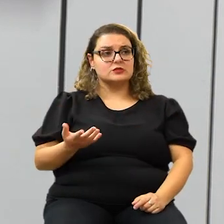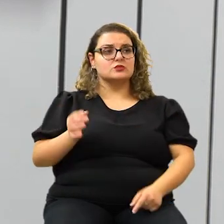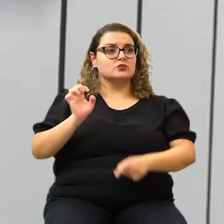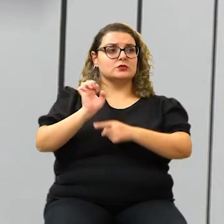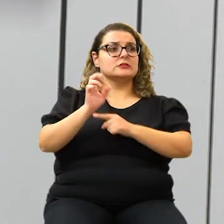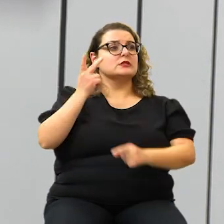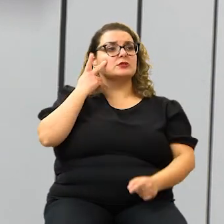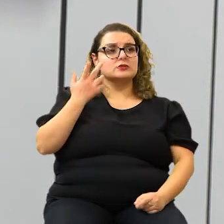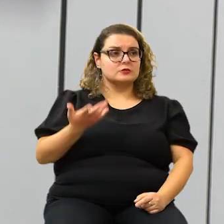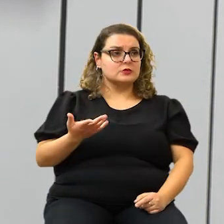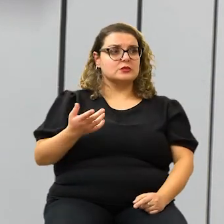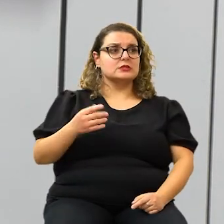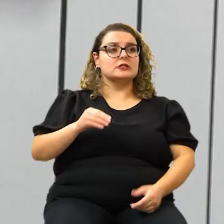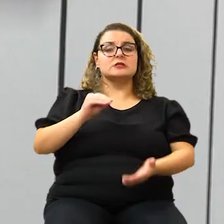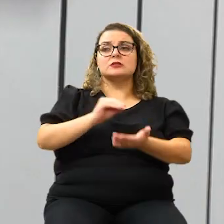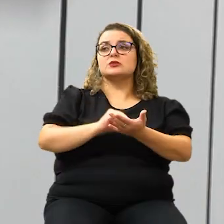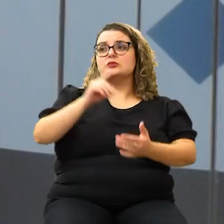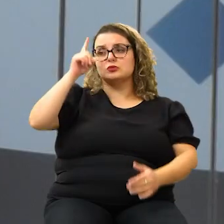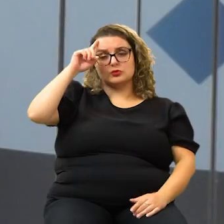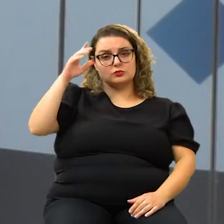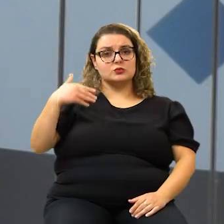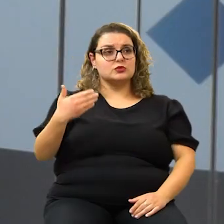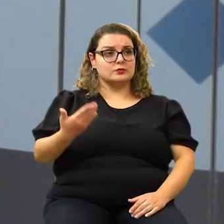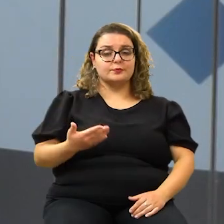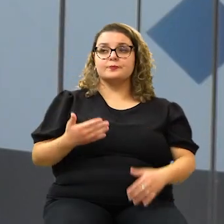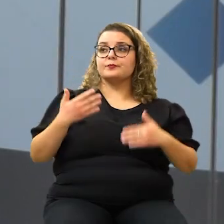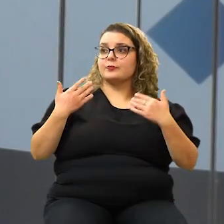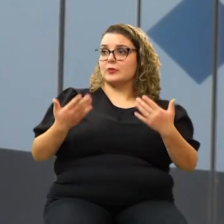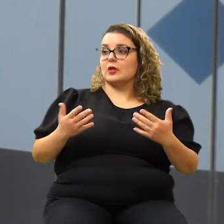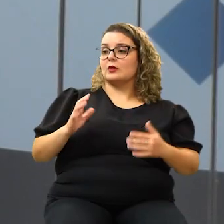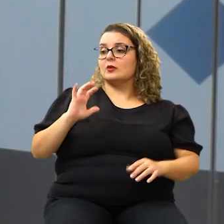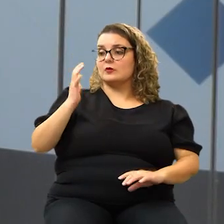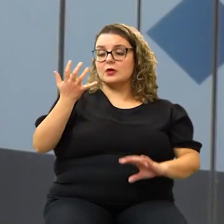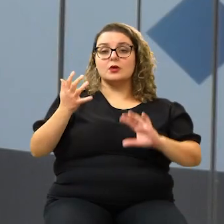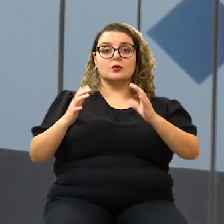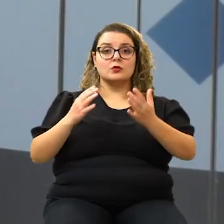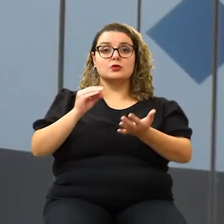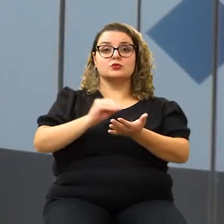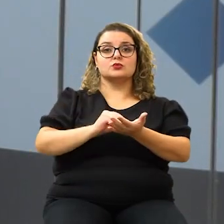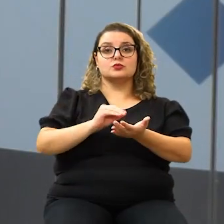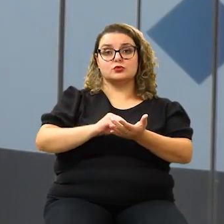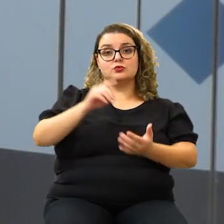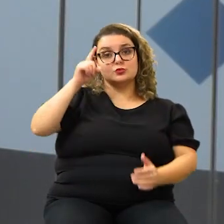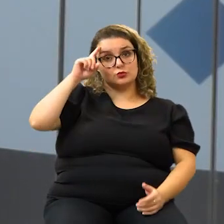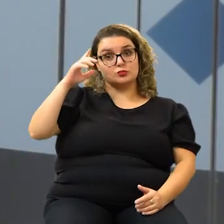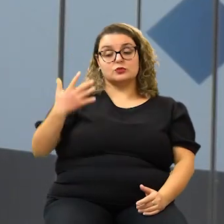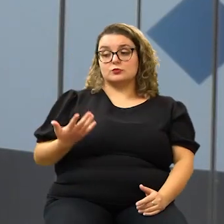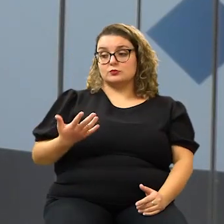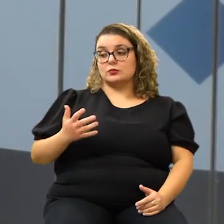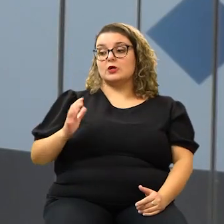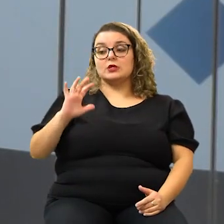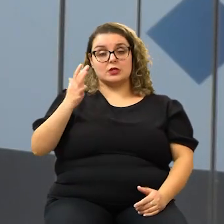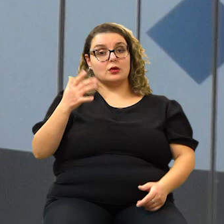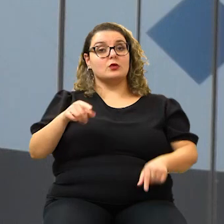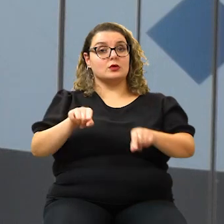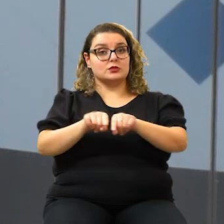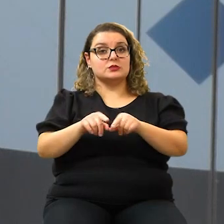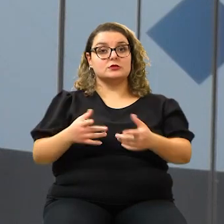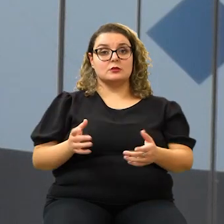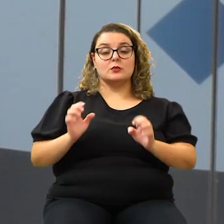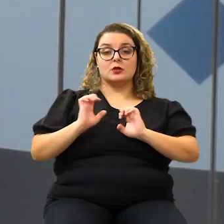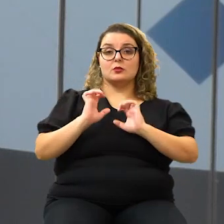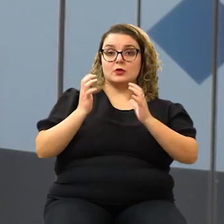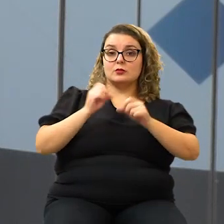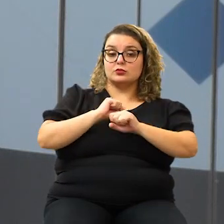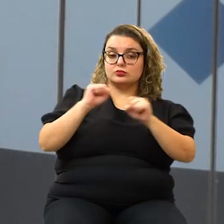São Paulo nesses últimos dias? Isso vem acontecendo nos últimos dias e aconteceu também com um evento